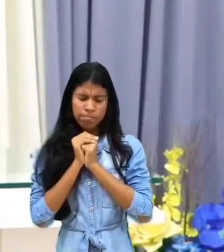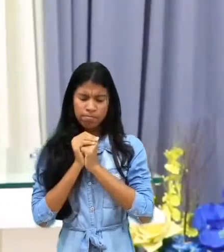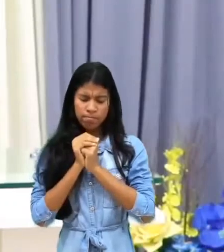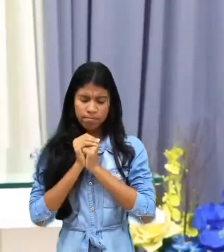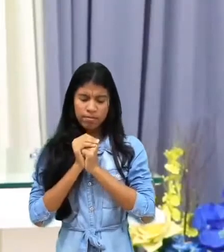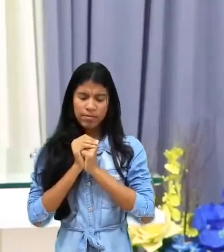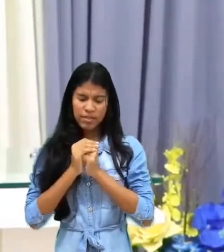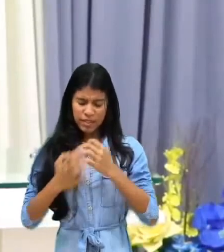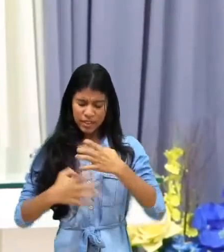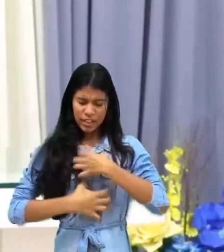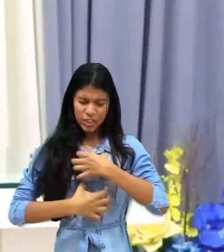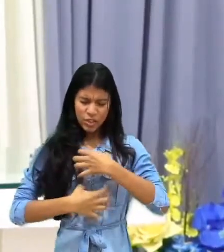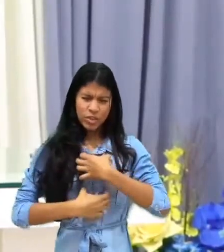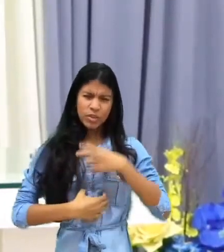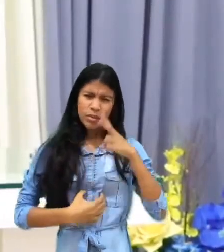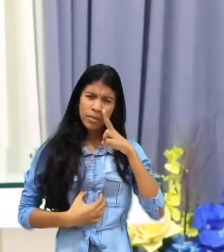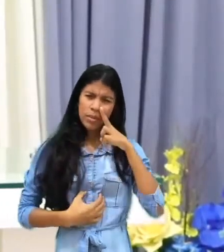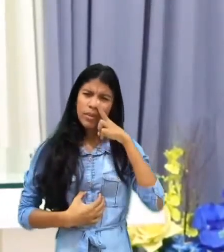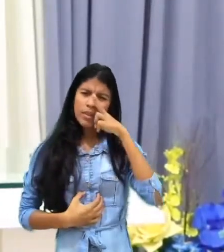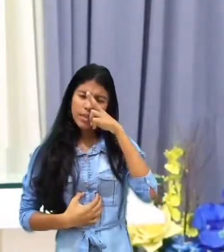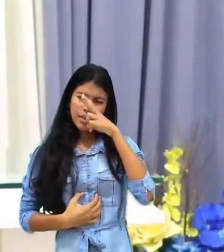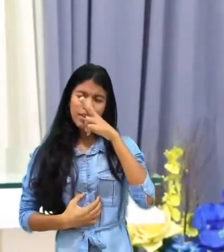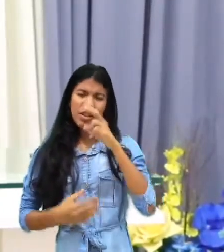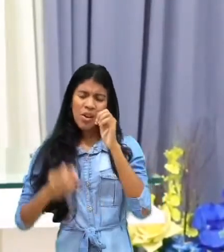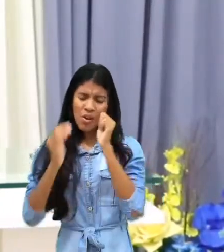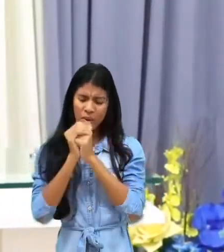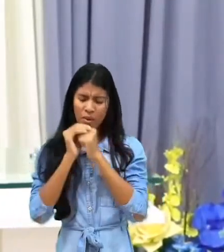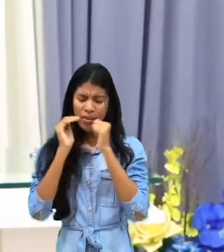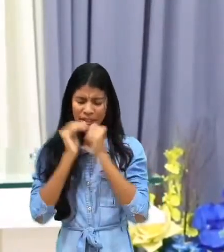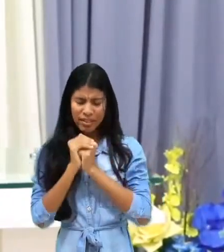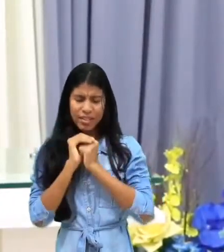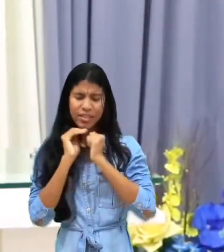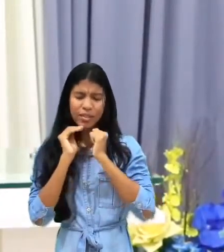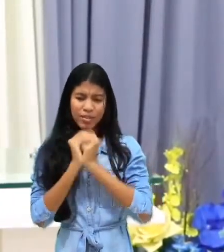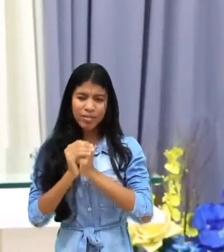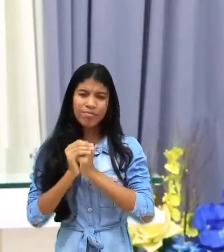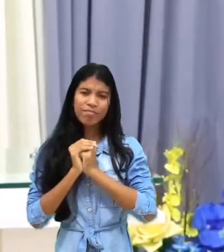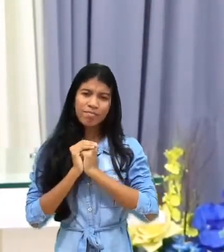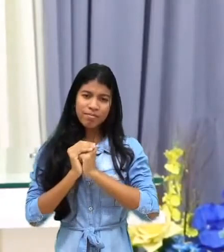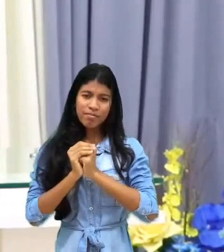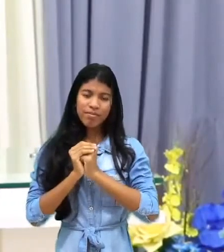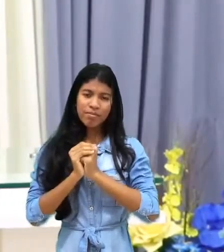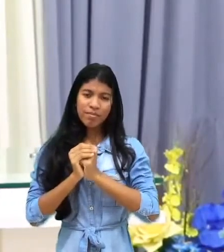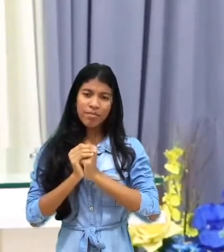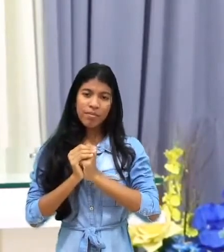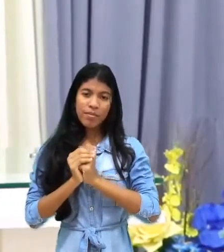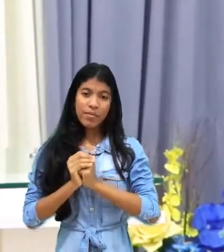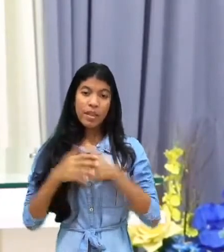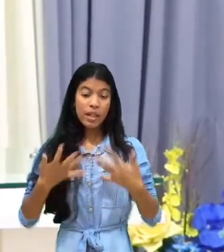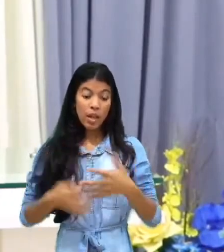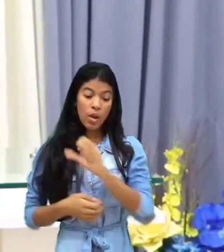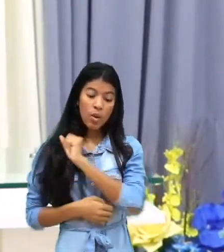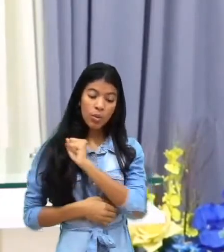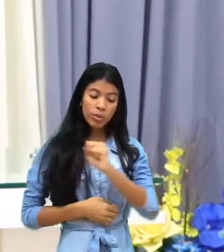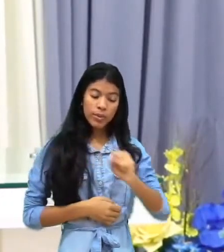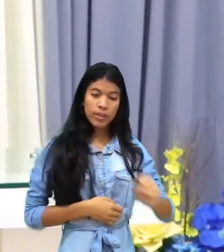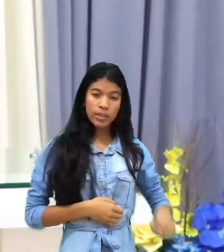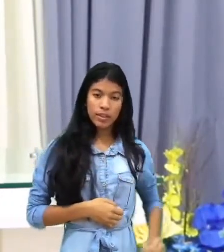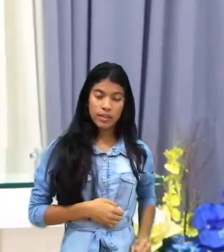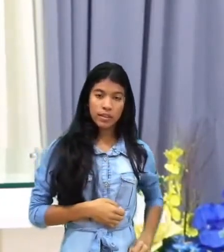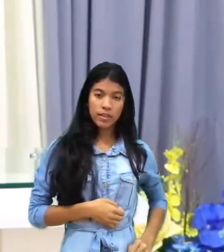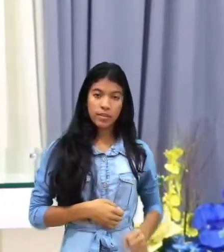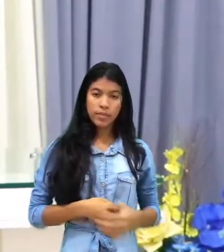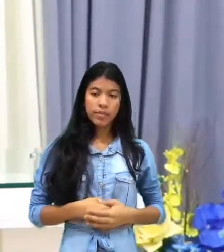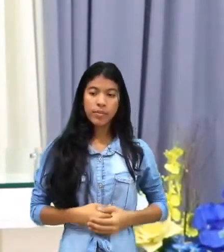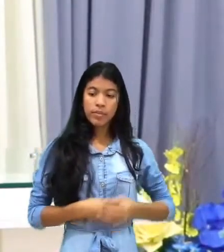cheia do poder, orando ao Senhor, o Senhor derrama, não é, sobre eles,